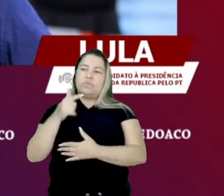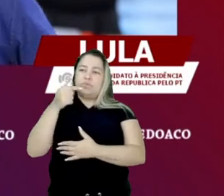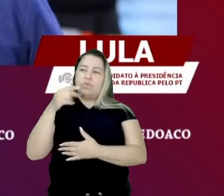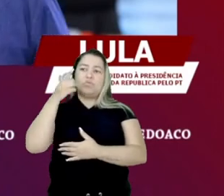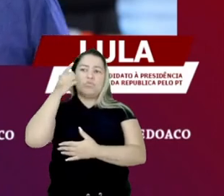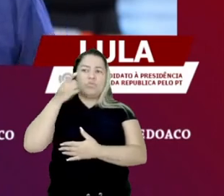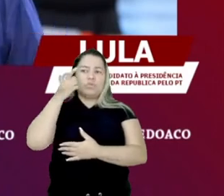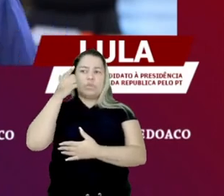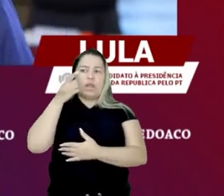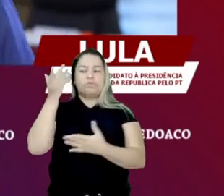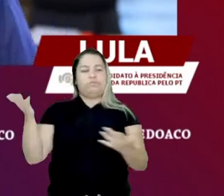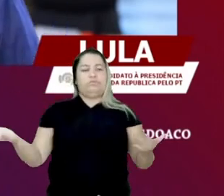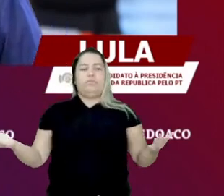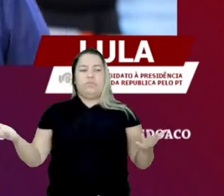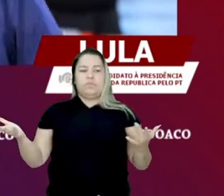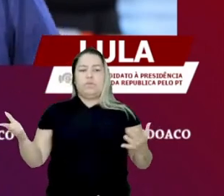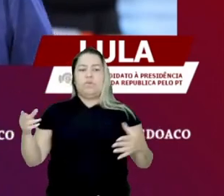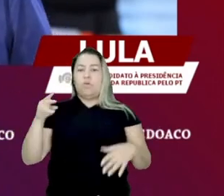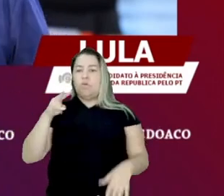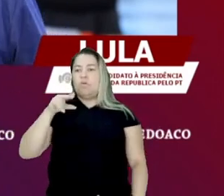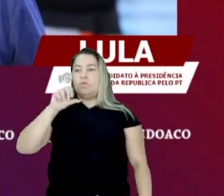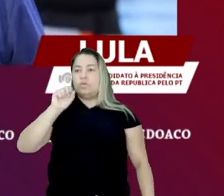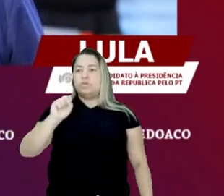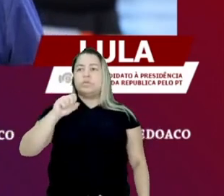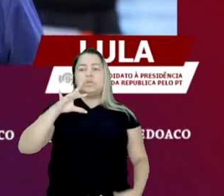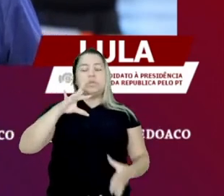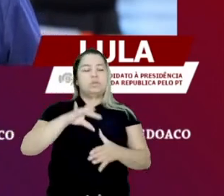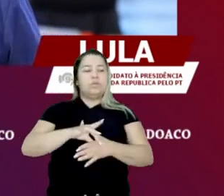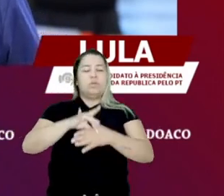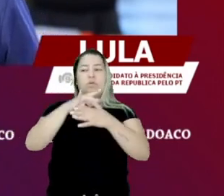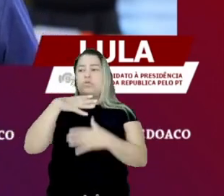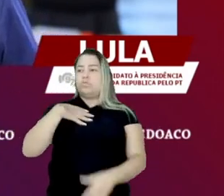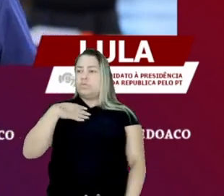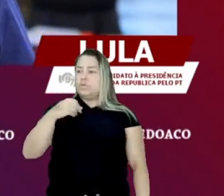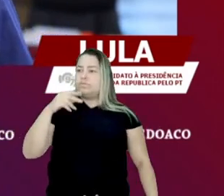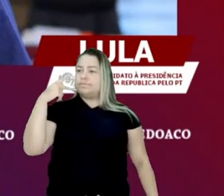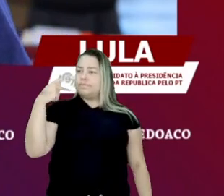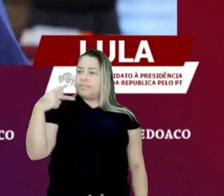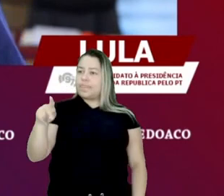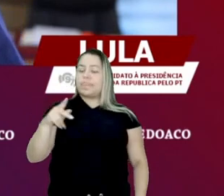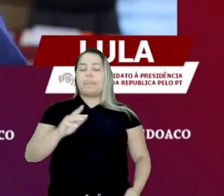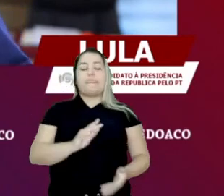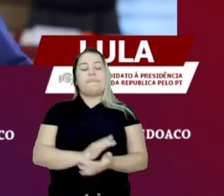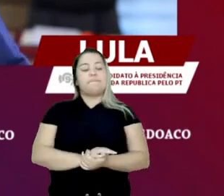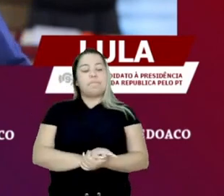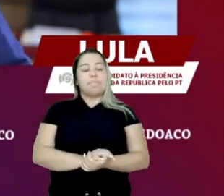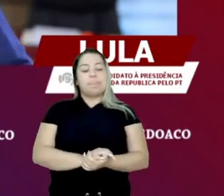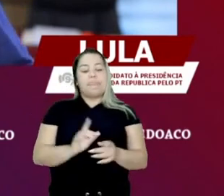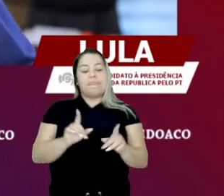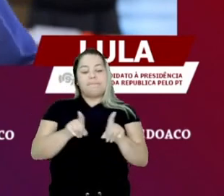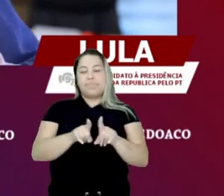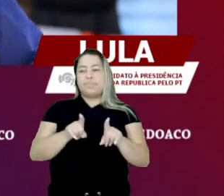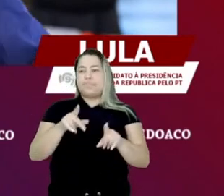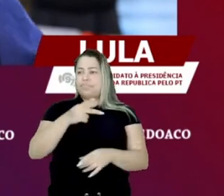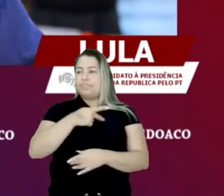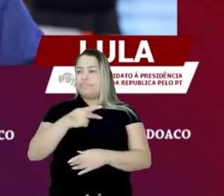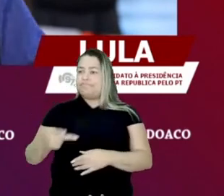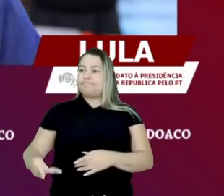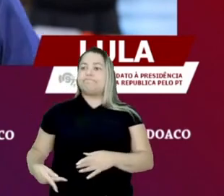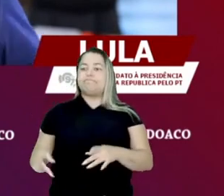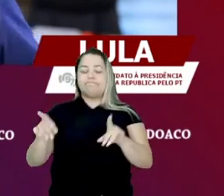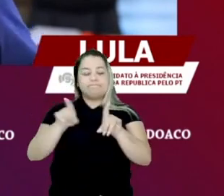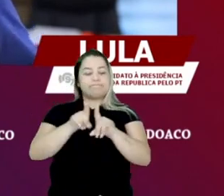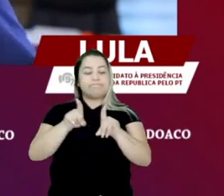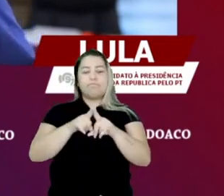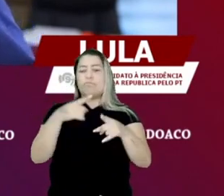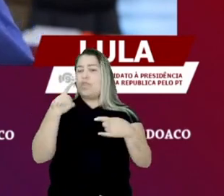Então, por que que ele fica tentando criar instabilidade na sociedade brasileira contra um processo eleitoral que é o do mais